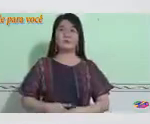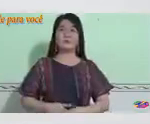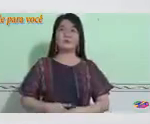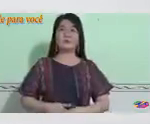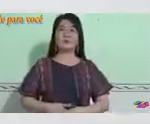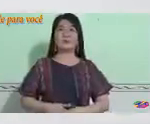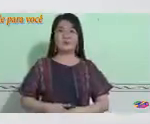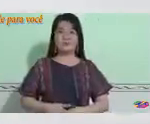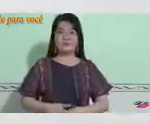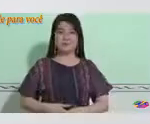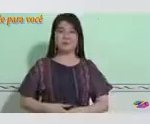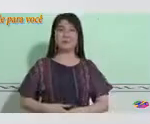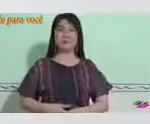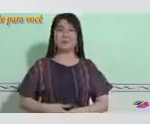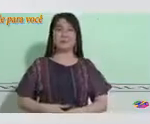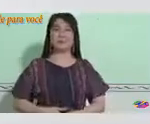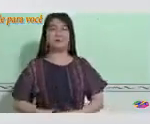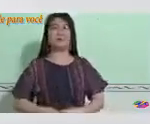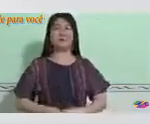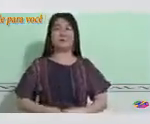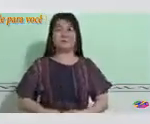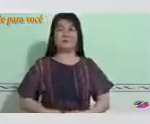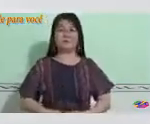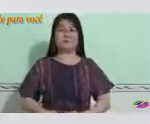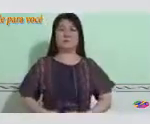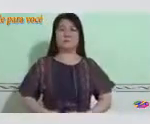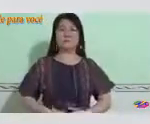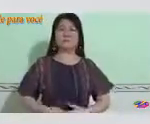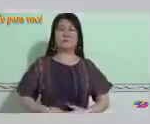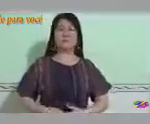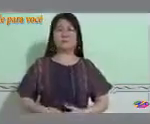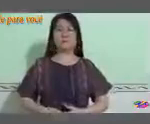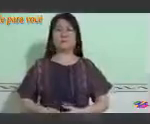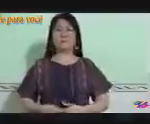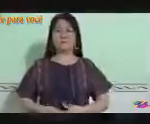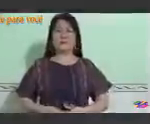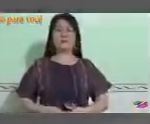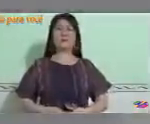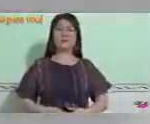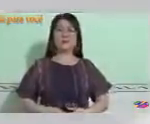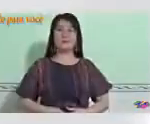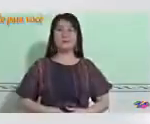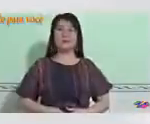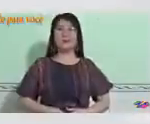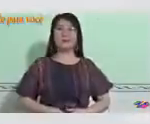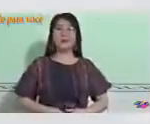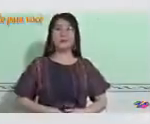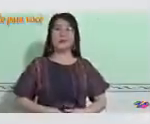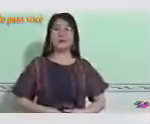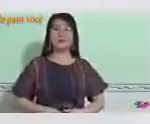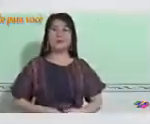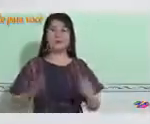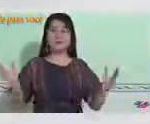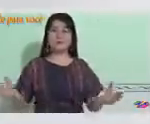O que fazer dois pontos devem se aplicar pomadas ou loções em spray no local afetado, durante 3